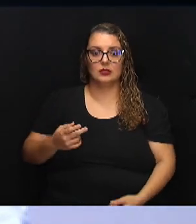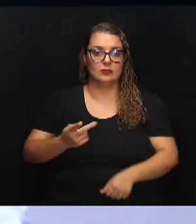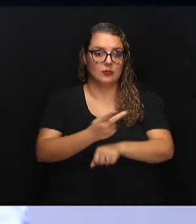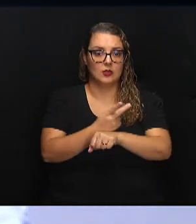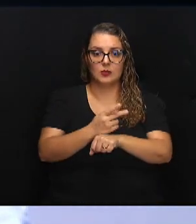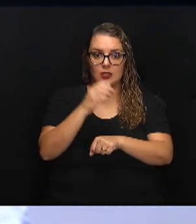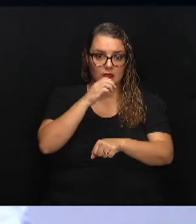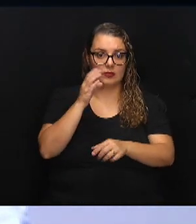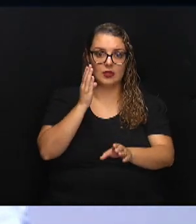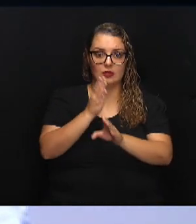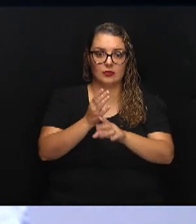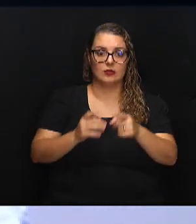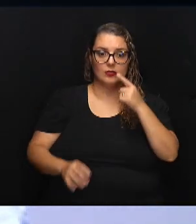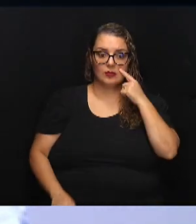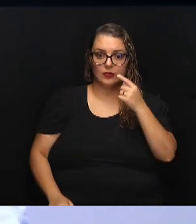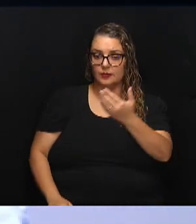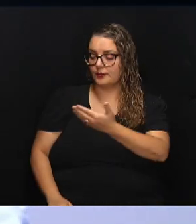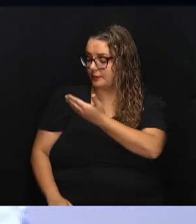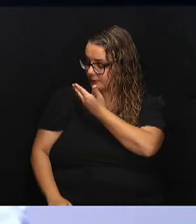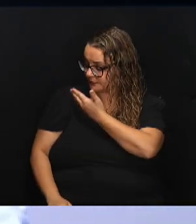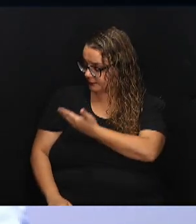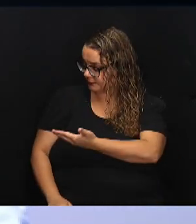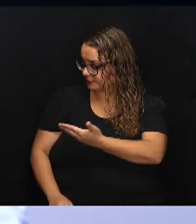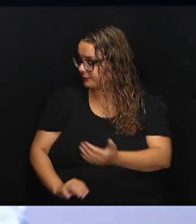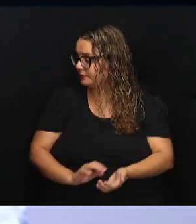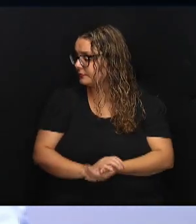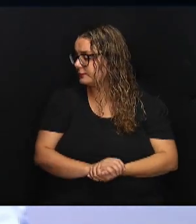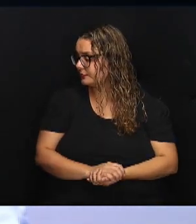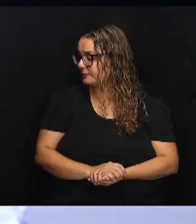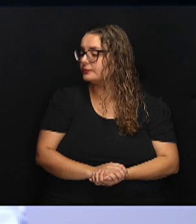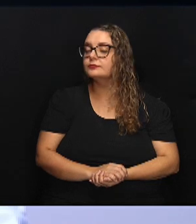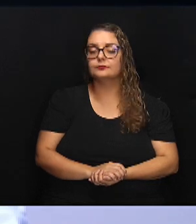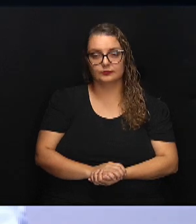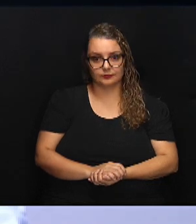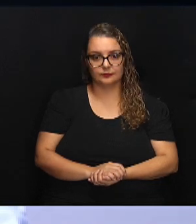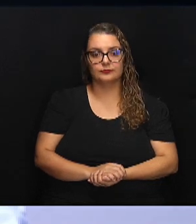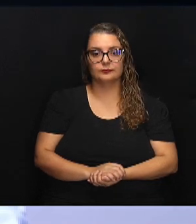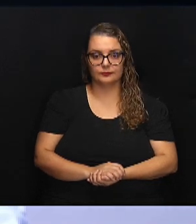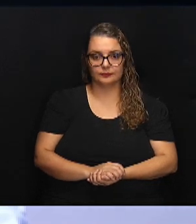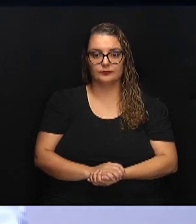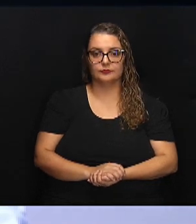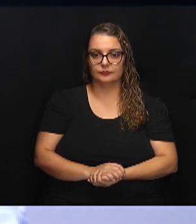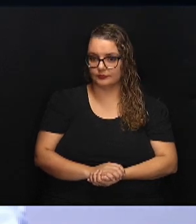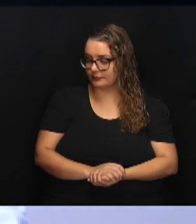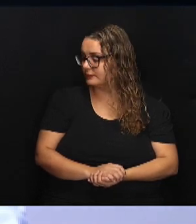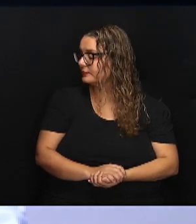rápida ali vai encontrar o site dos comitês, o próprio site da agência,